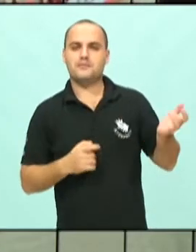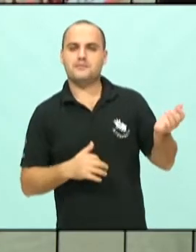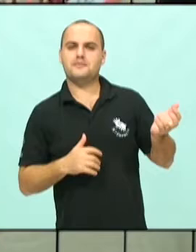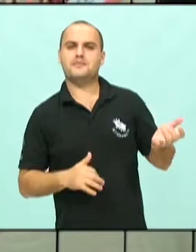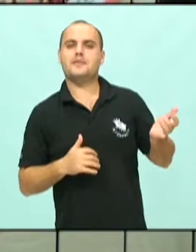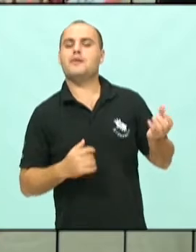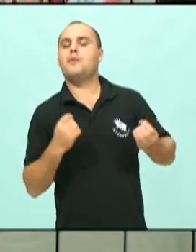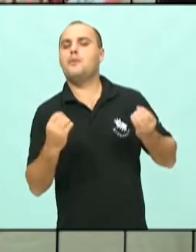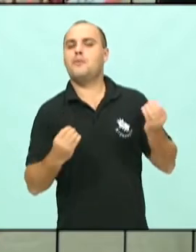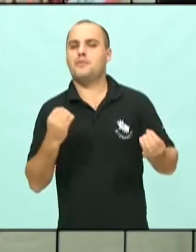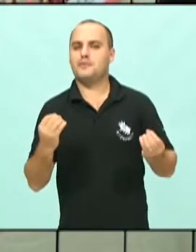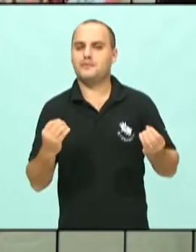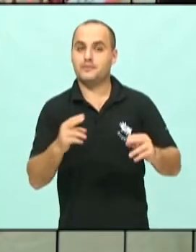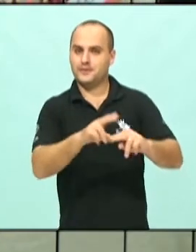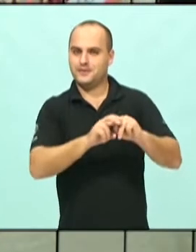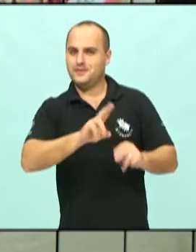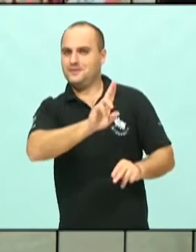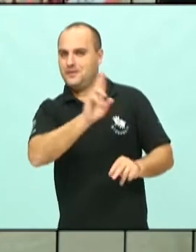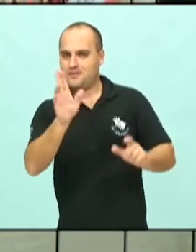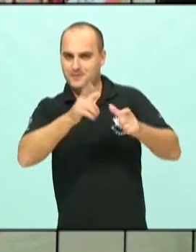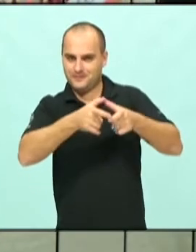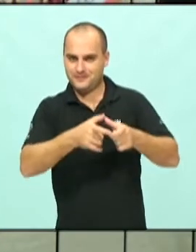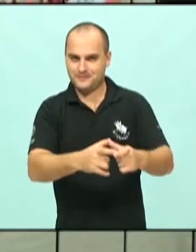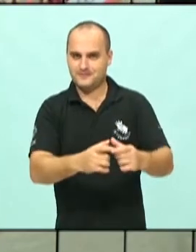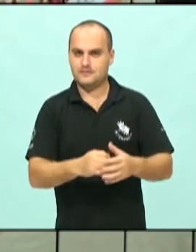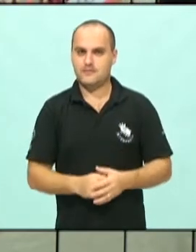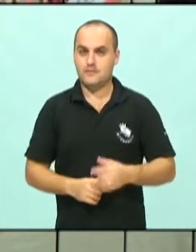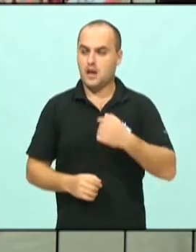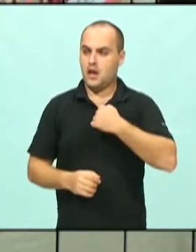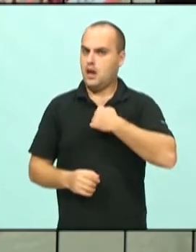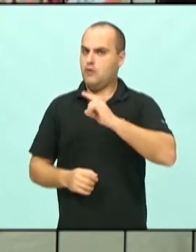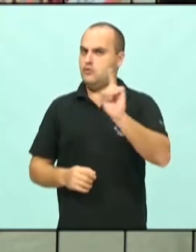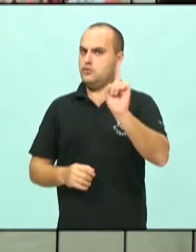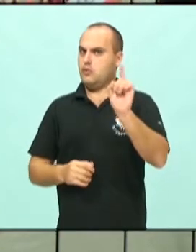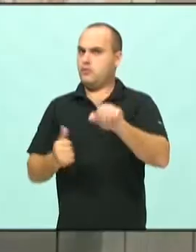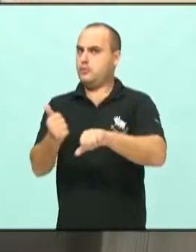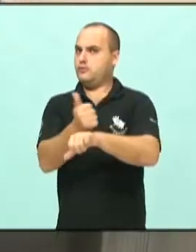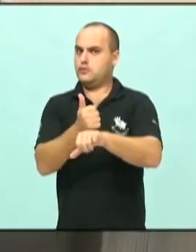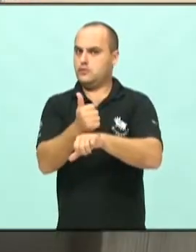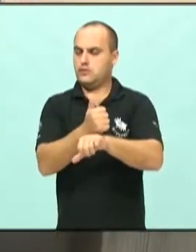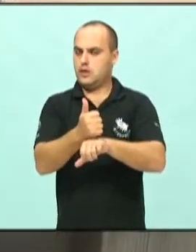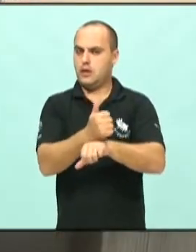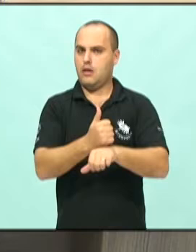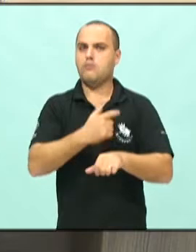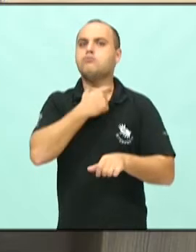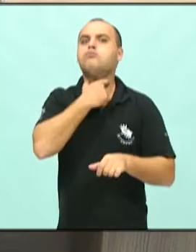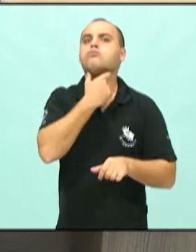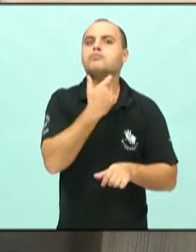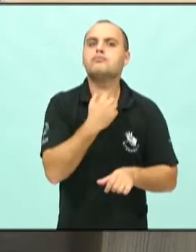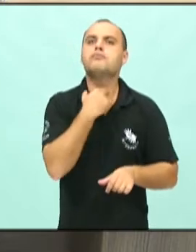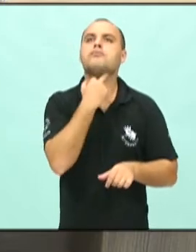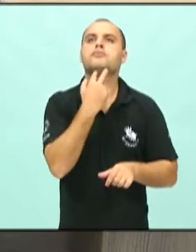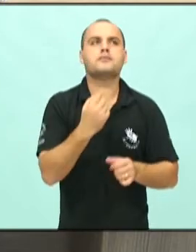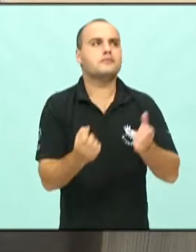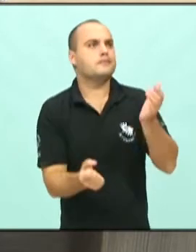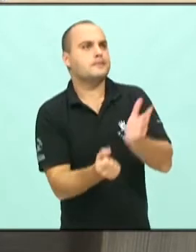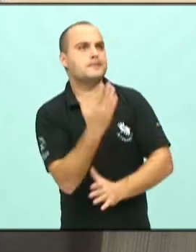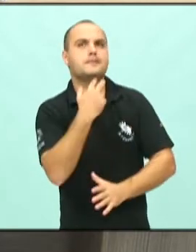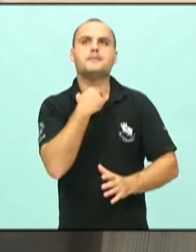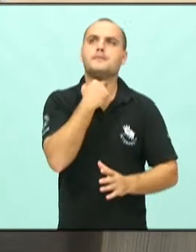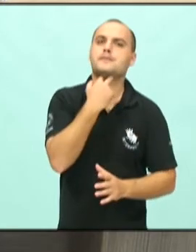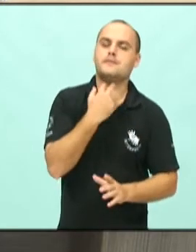Então, eu não me considero um letrista, né? Eu sou um aventureiro nesse mundo, né?